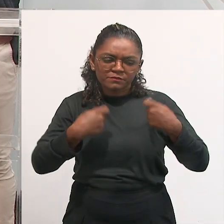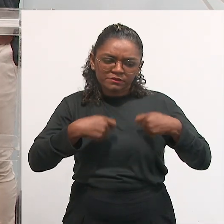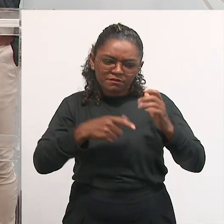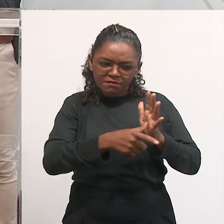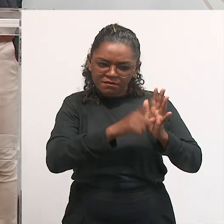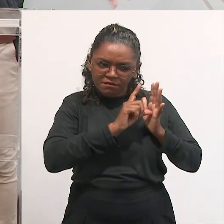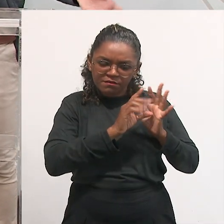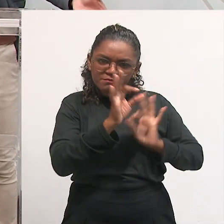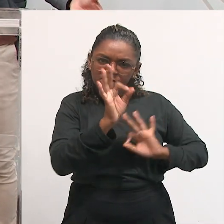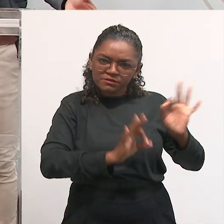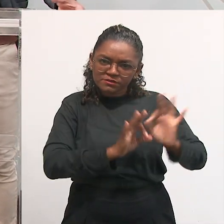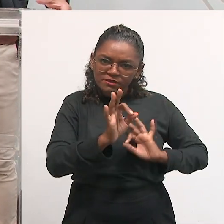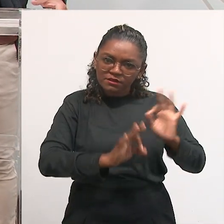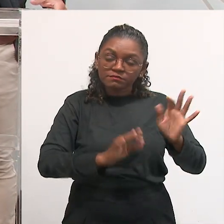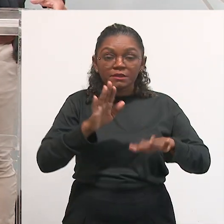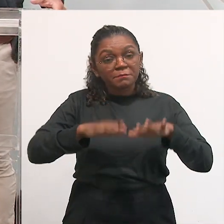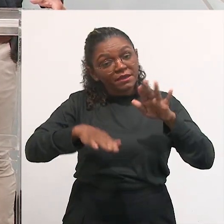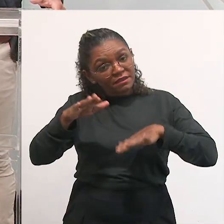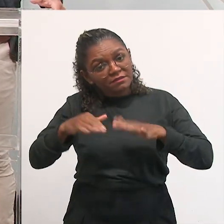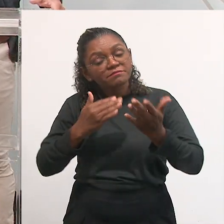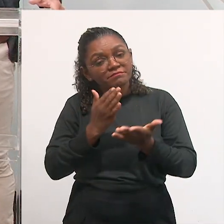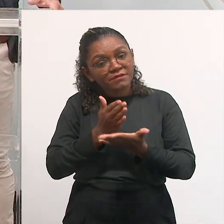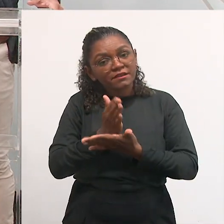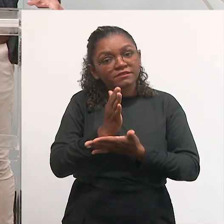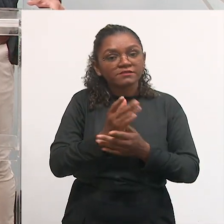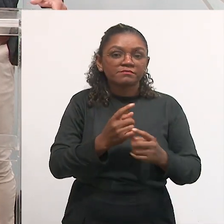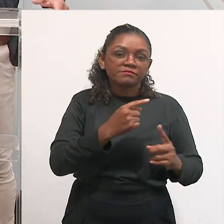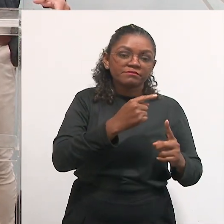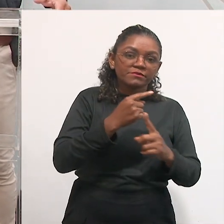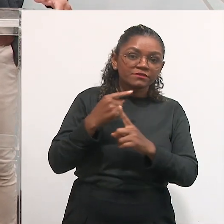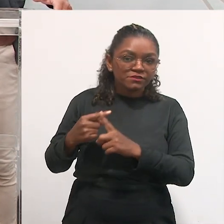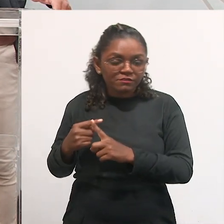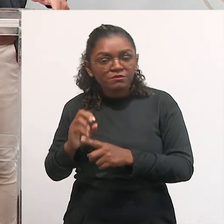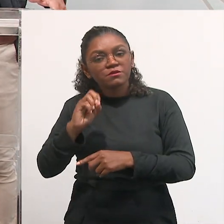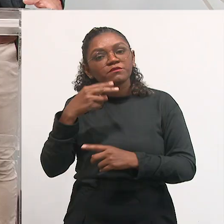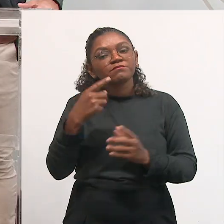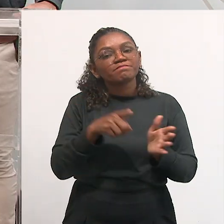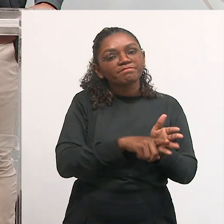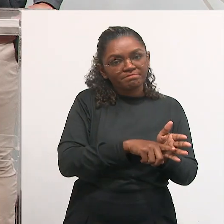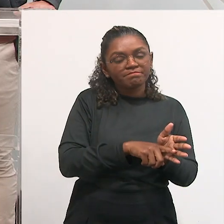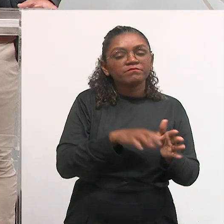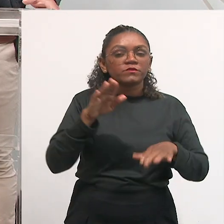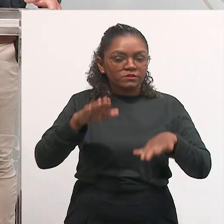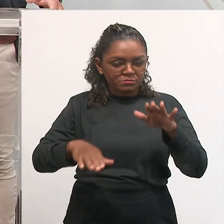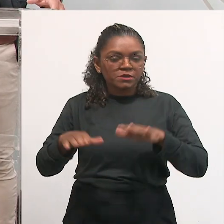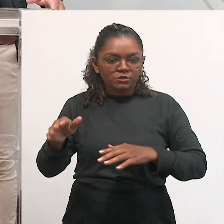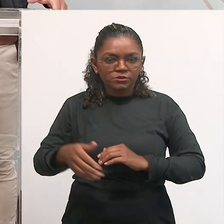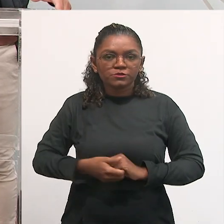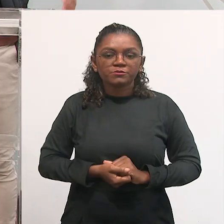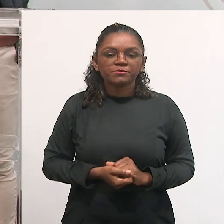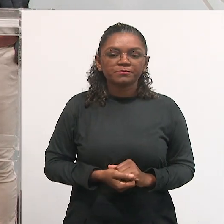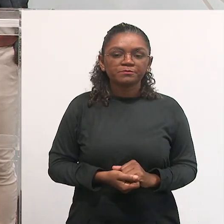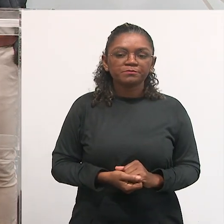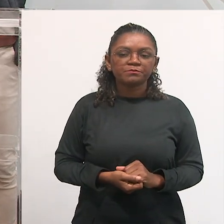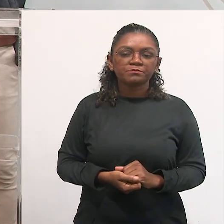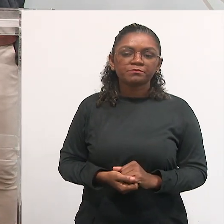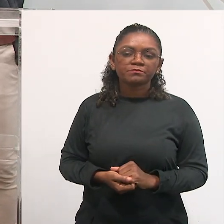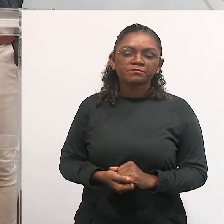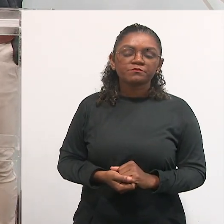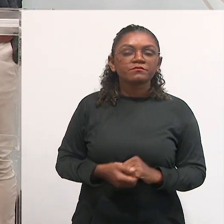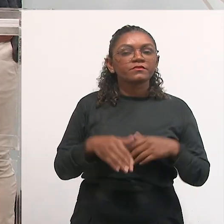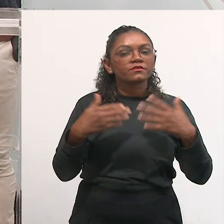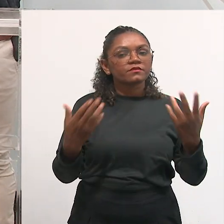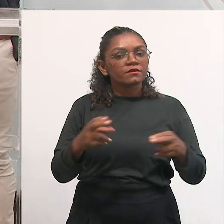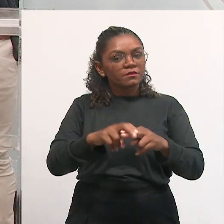planejado, tanto de forma positiva, como também aquilo que pode ser planejado, visto como algo negativo. Então, eu